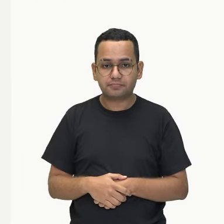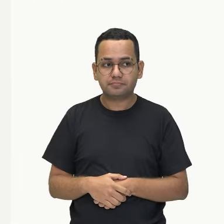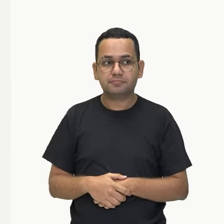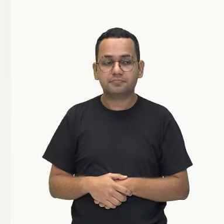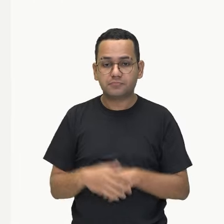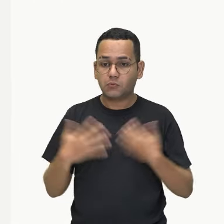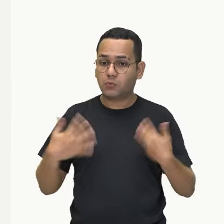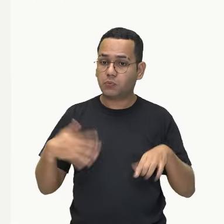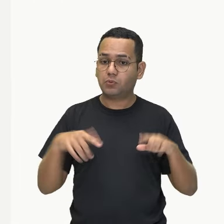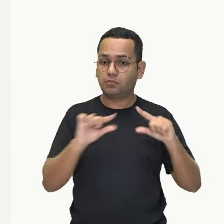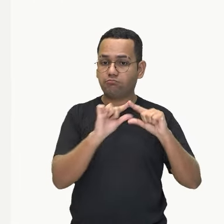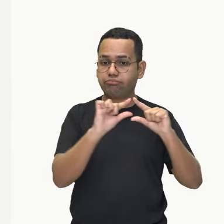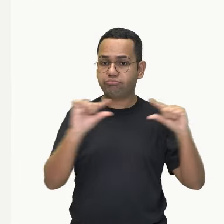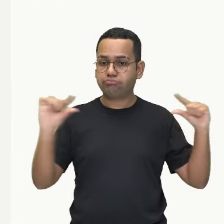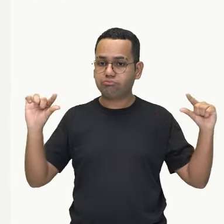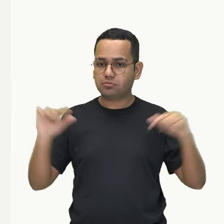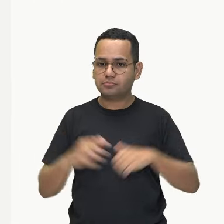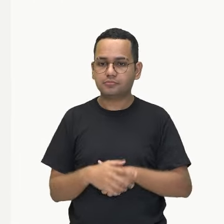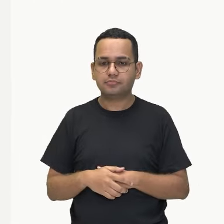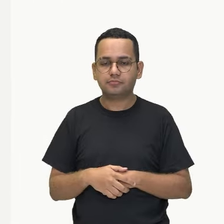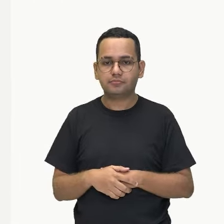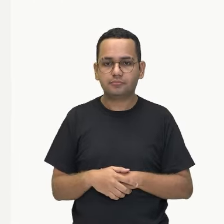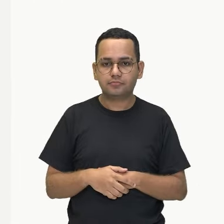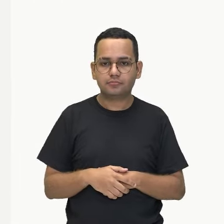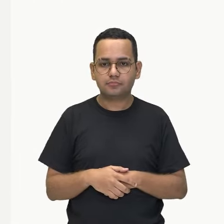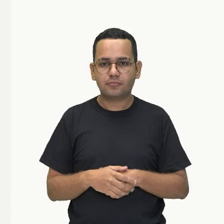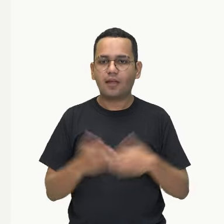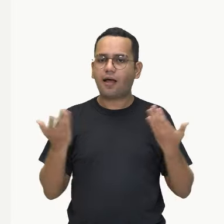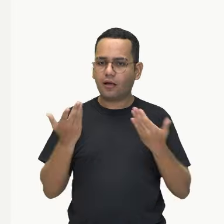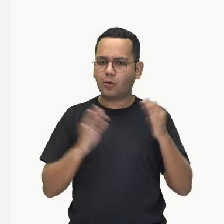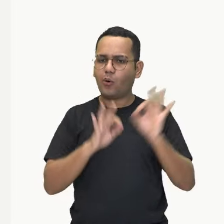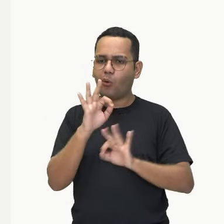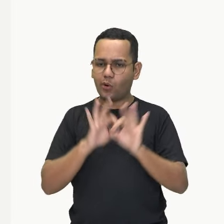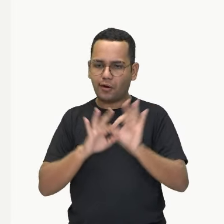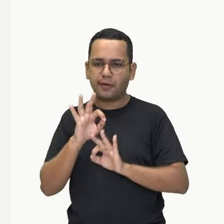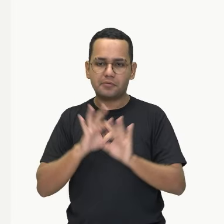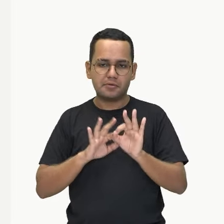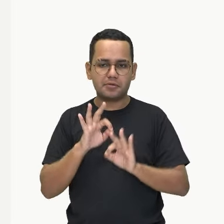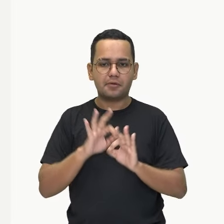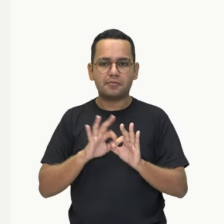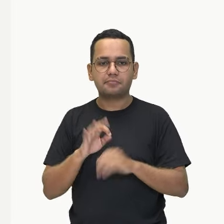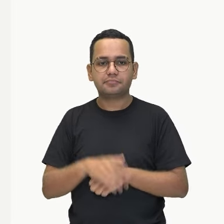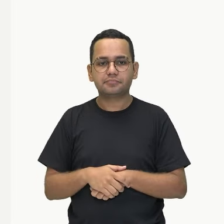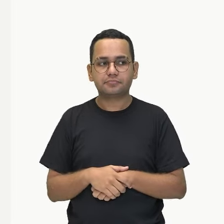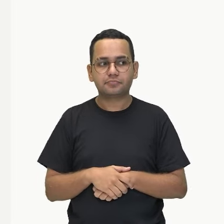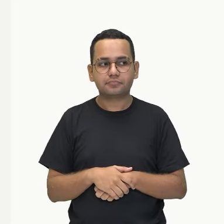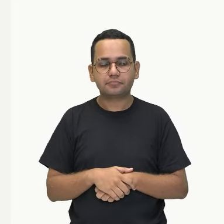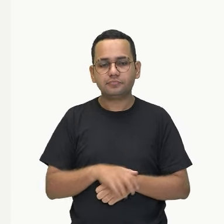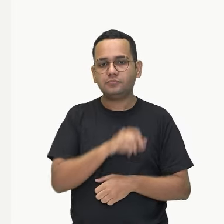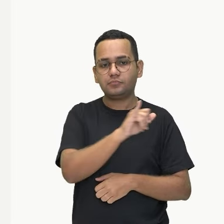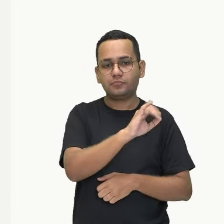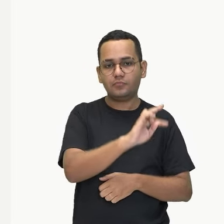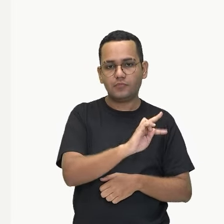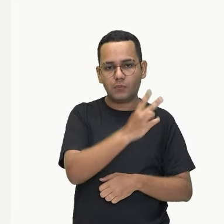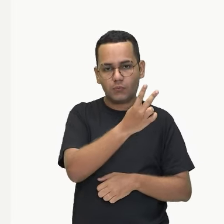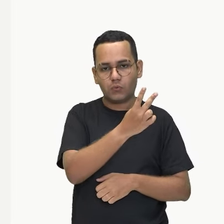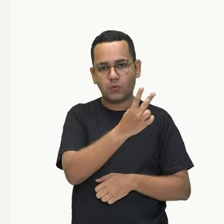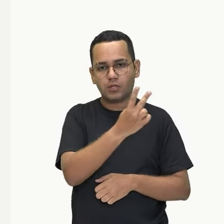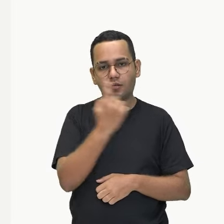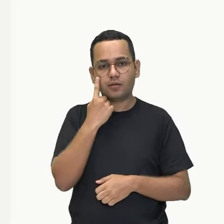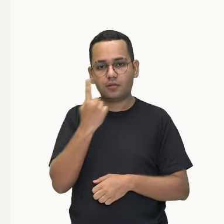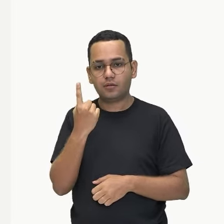grande, né? Mas vamos aí aproximar os termos semelhantes. Ó. Y ao quadrado, y ao